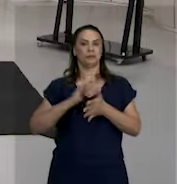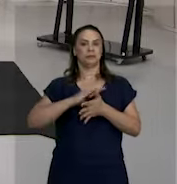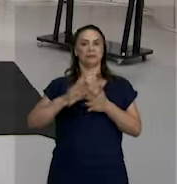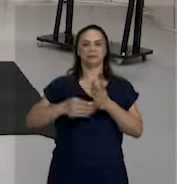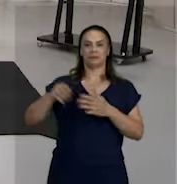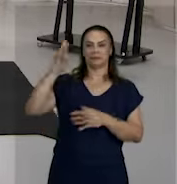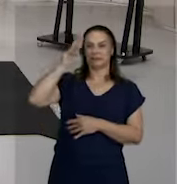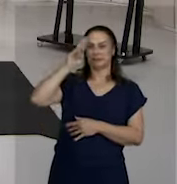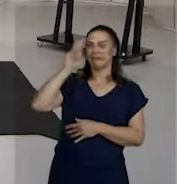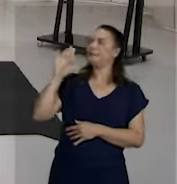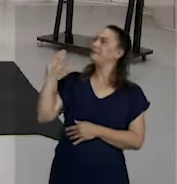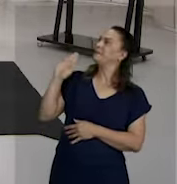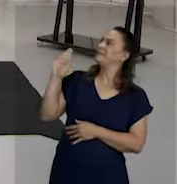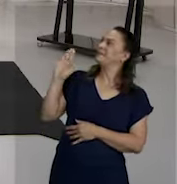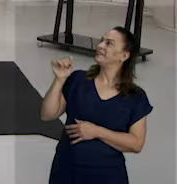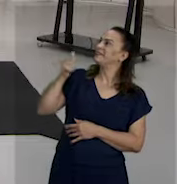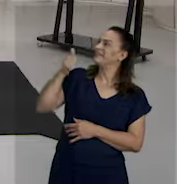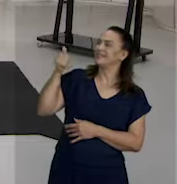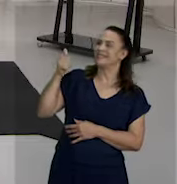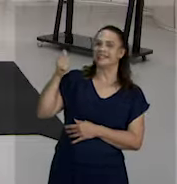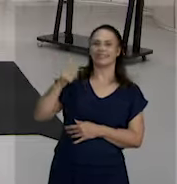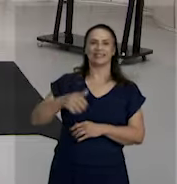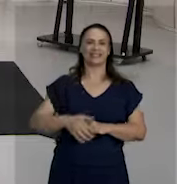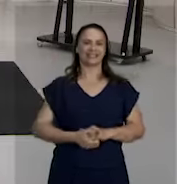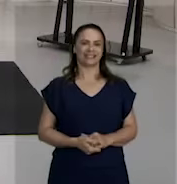Márcia. Oi, Márcia, tudo bom?